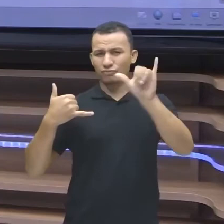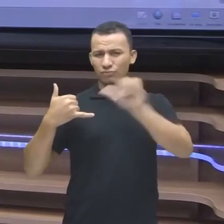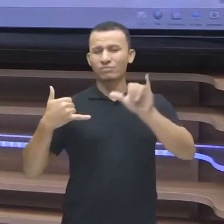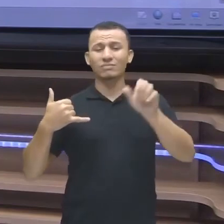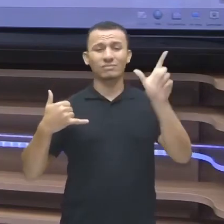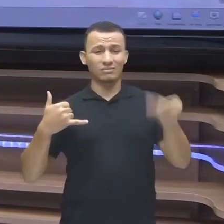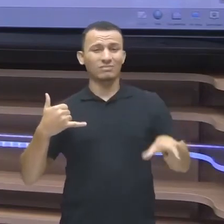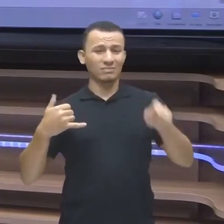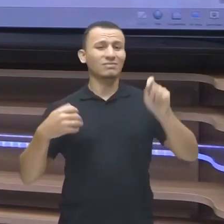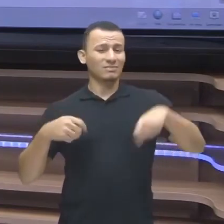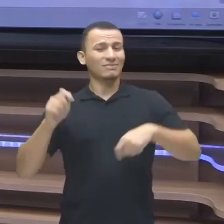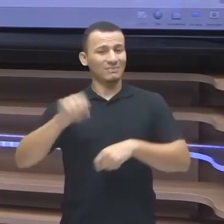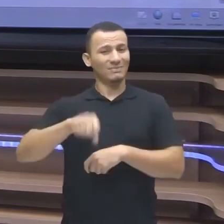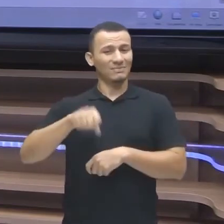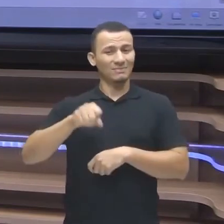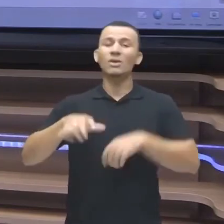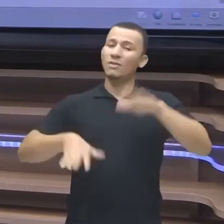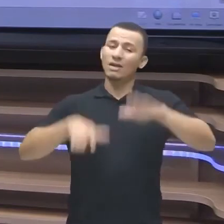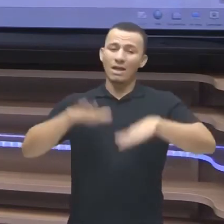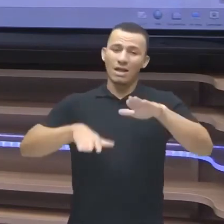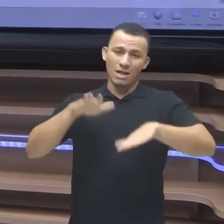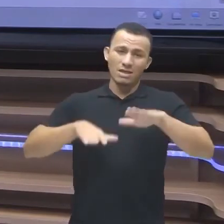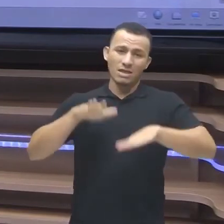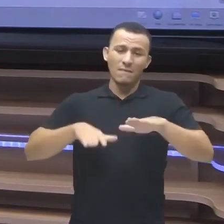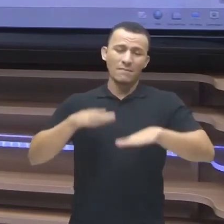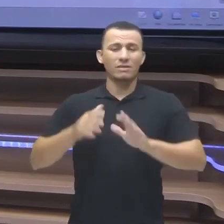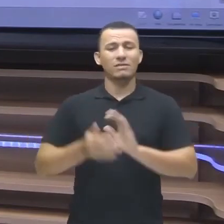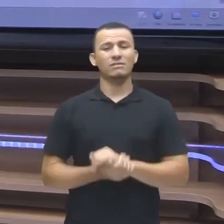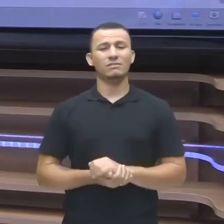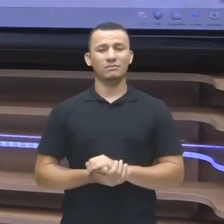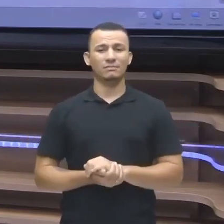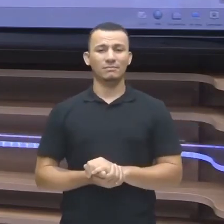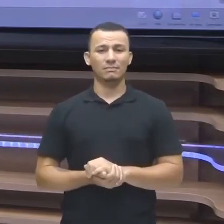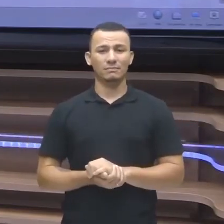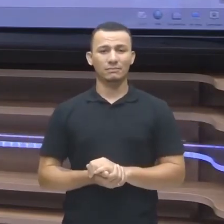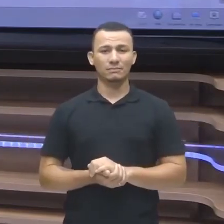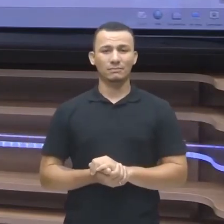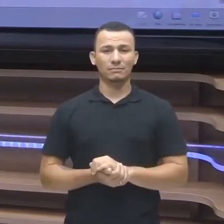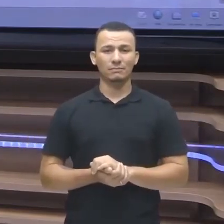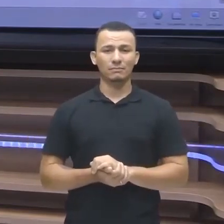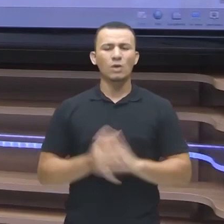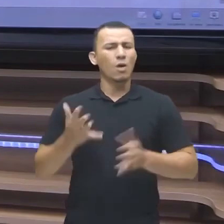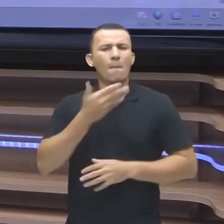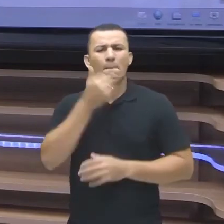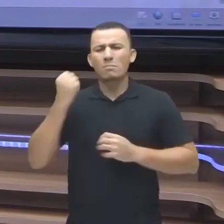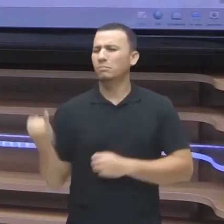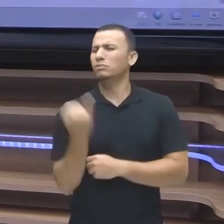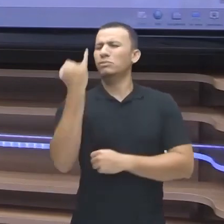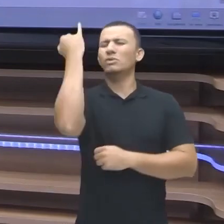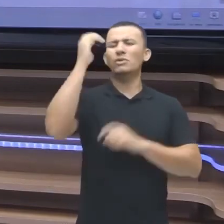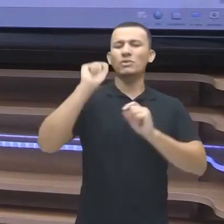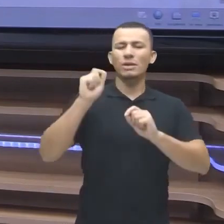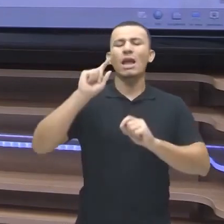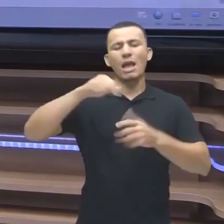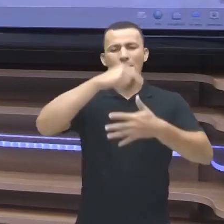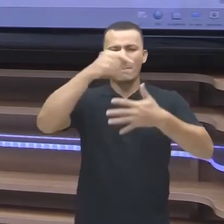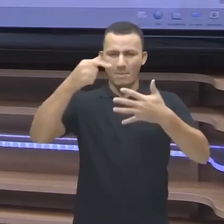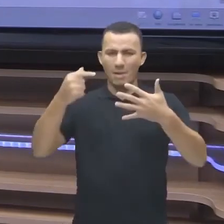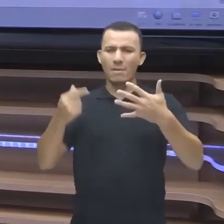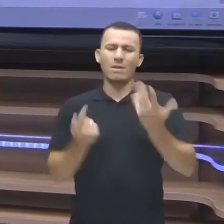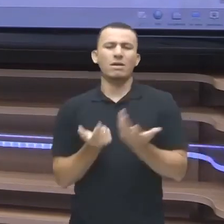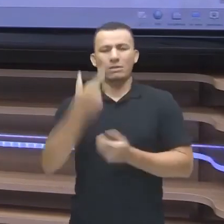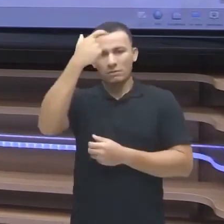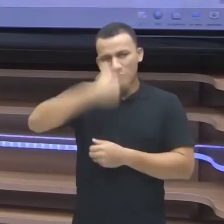Então, nesse processo, nesses elementos de comunicação, tem também o feedback. Mas os mais essenciais e importantes são esses que eu falei para vocês.